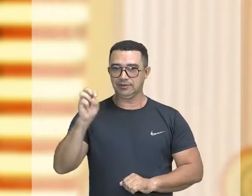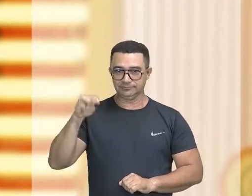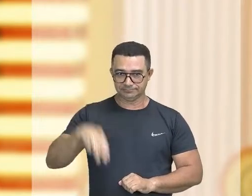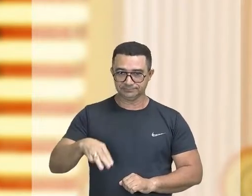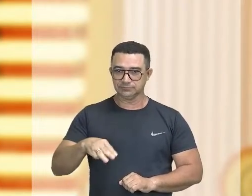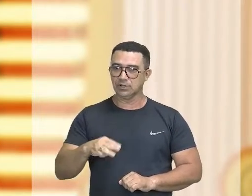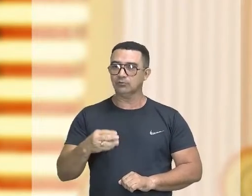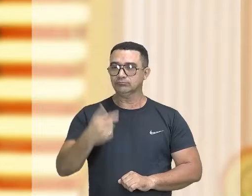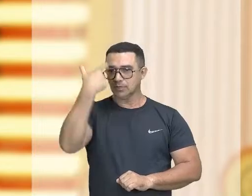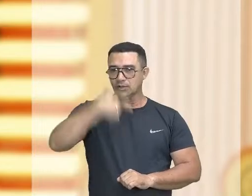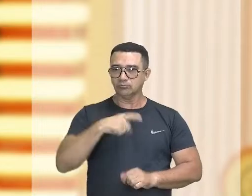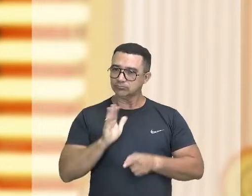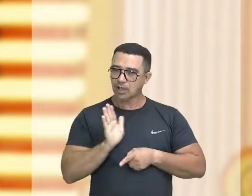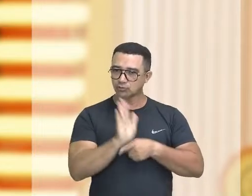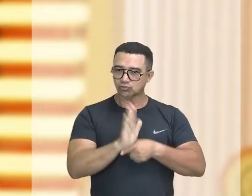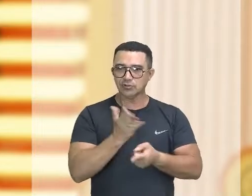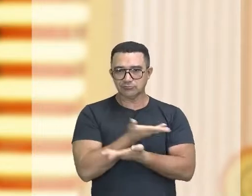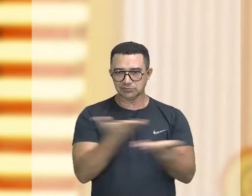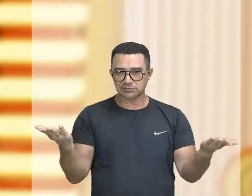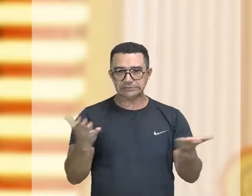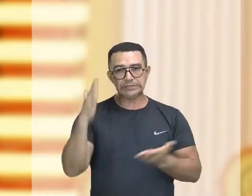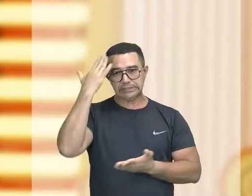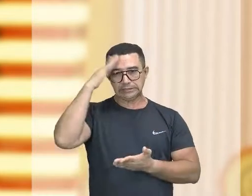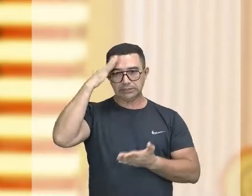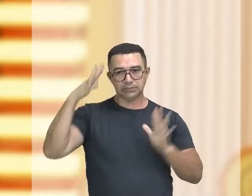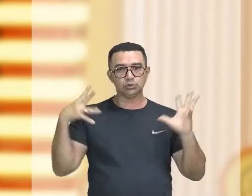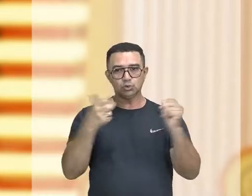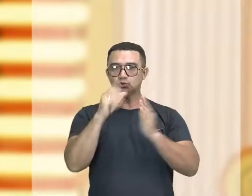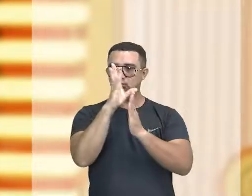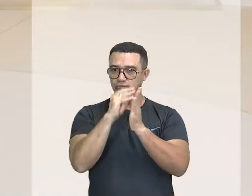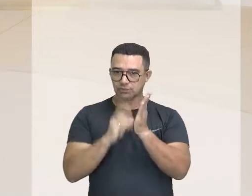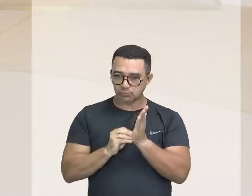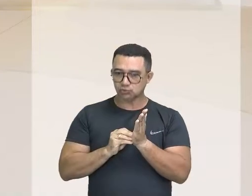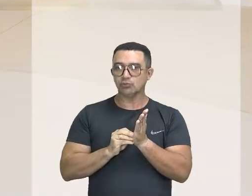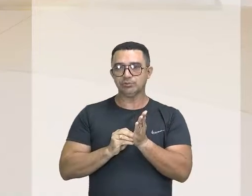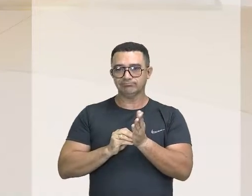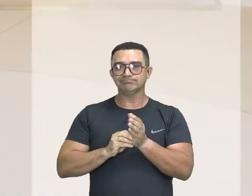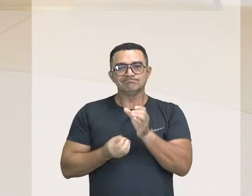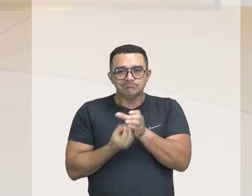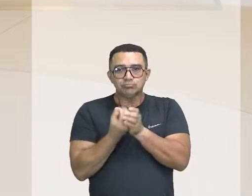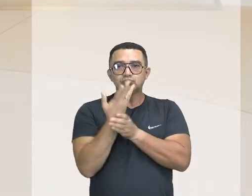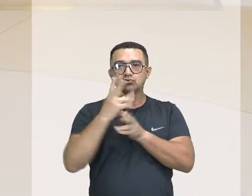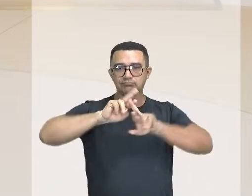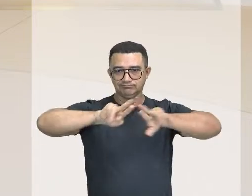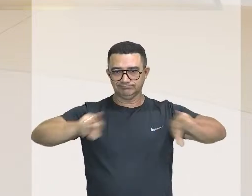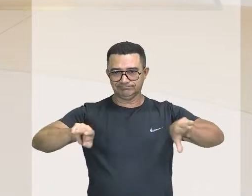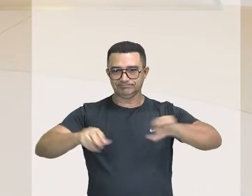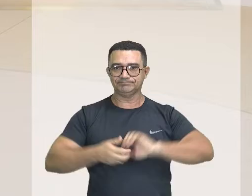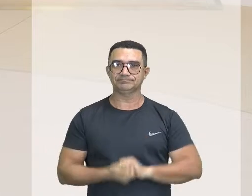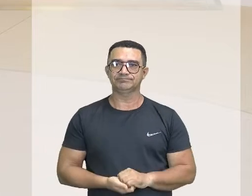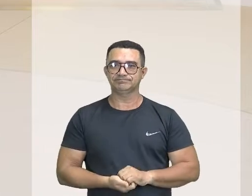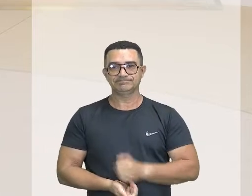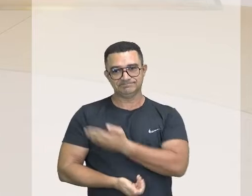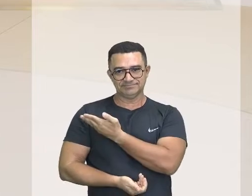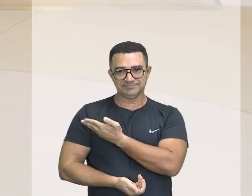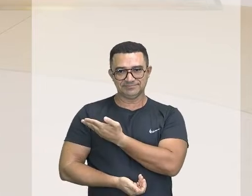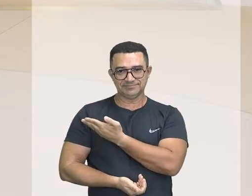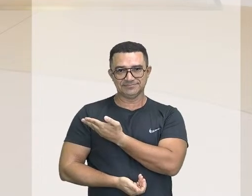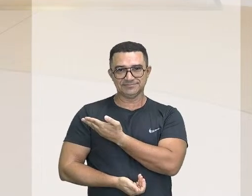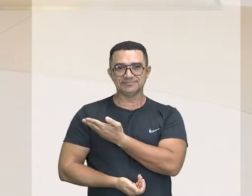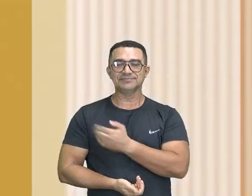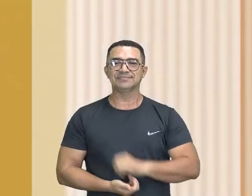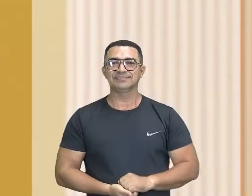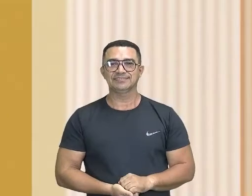lhe ajudar a entender todos esses temas sobre biodiversidade. Além disso, estou aqui ladeado por ele. É